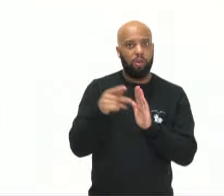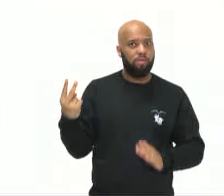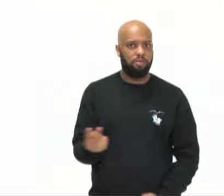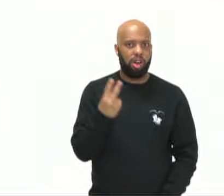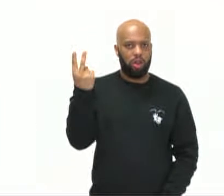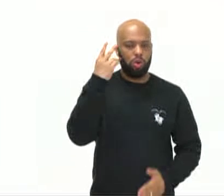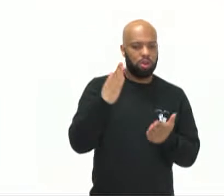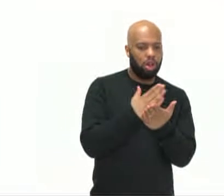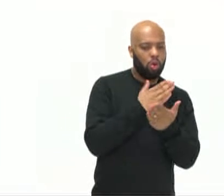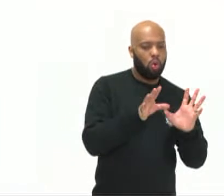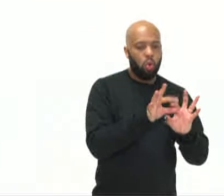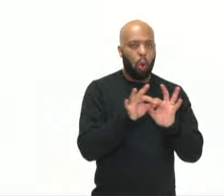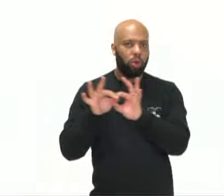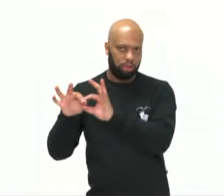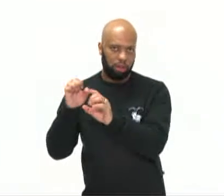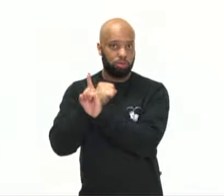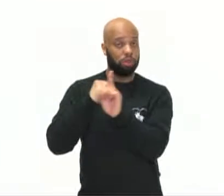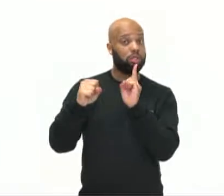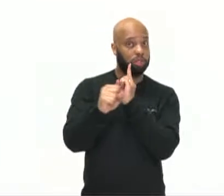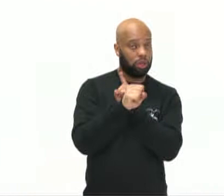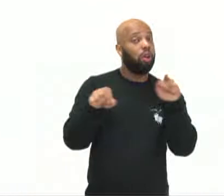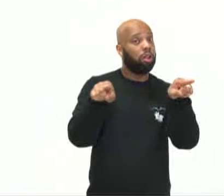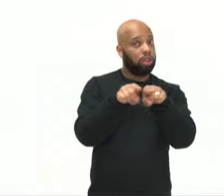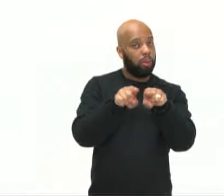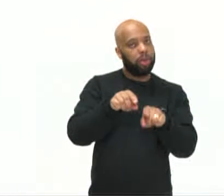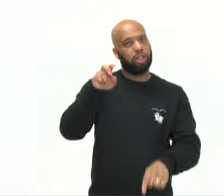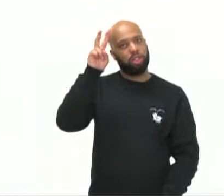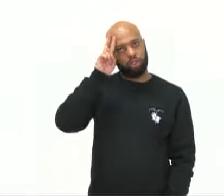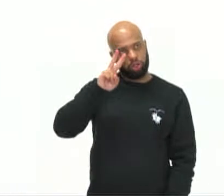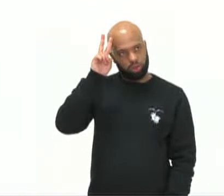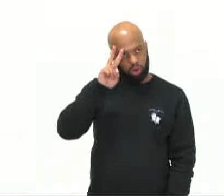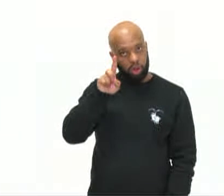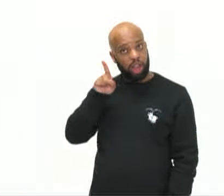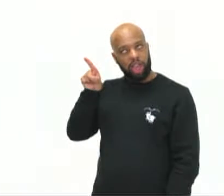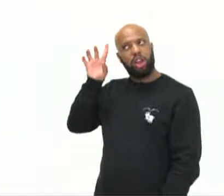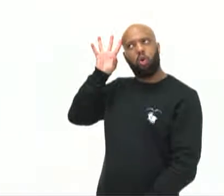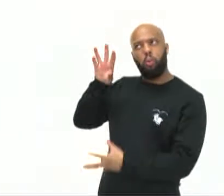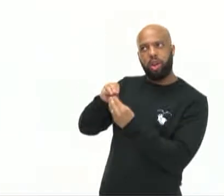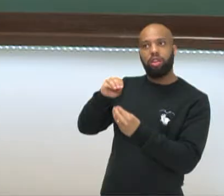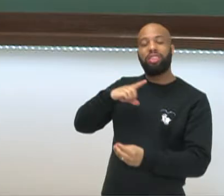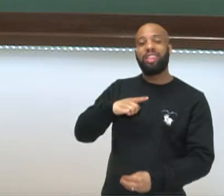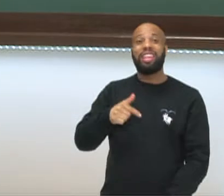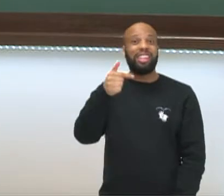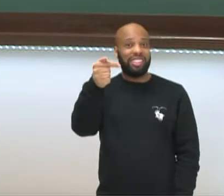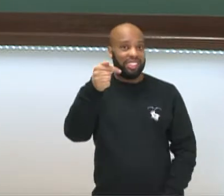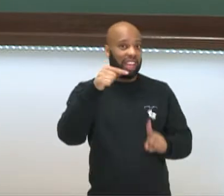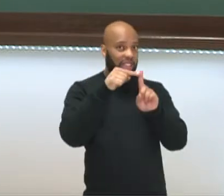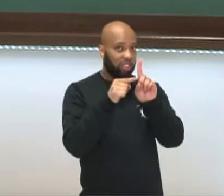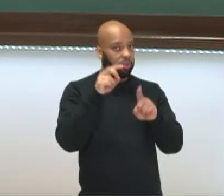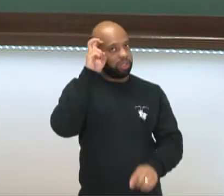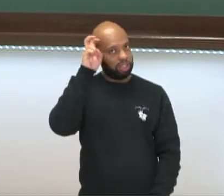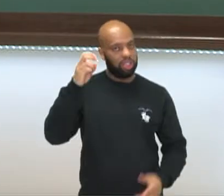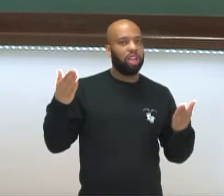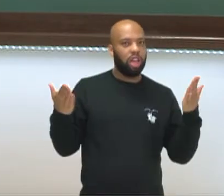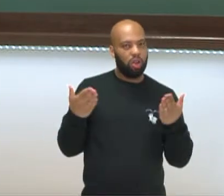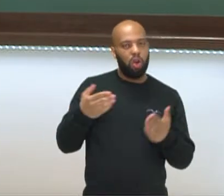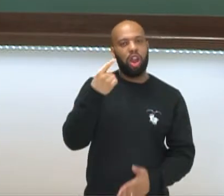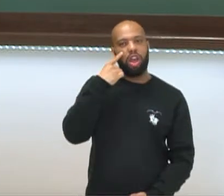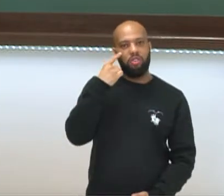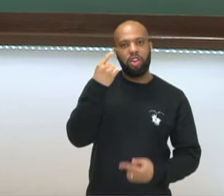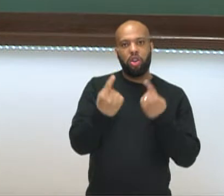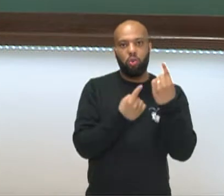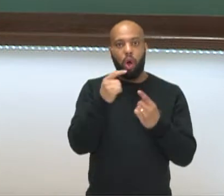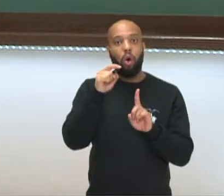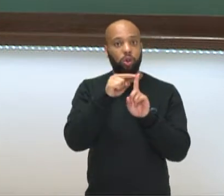e histórico. Ele concluiu, a princípio, que há 7 tipos de inteligência. Então, agora nós vamos ver quais são os tipos de inteligência